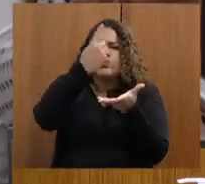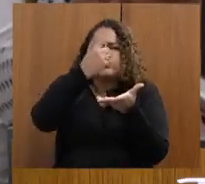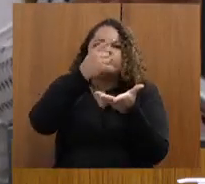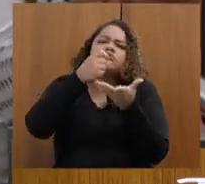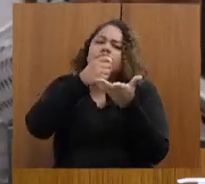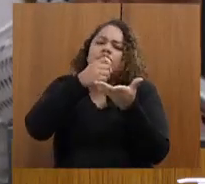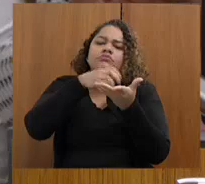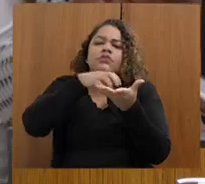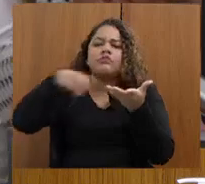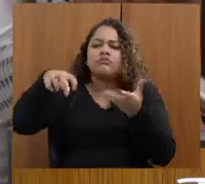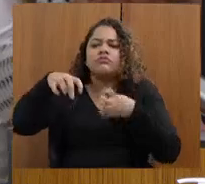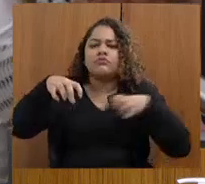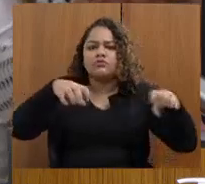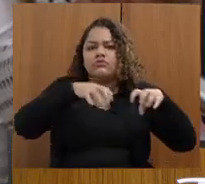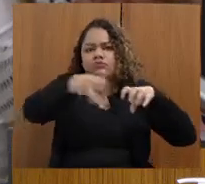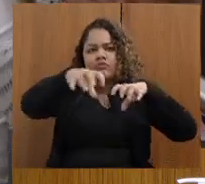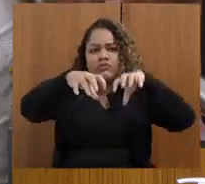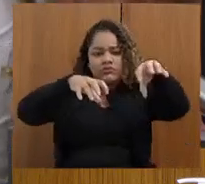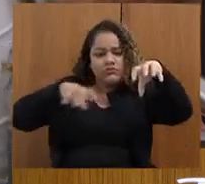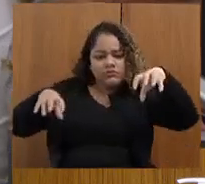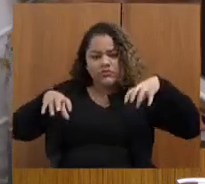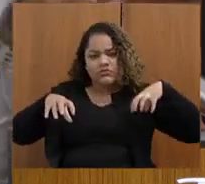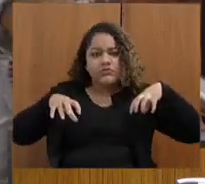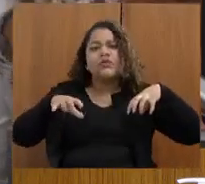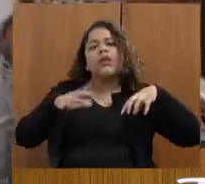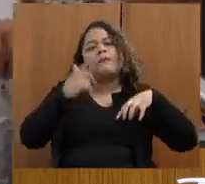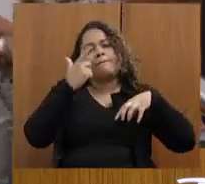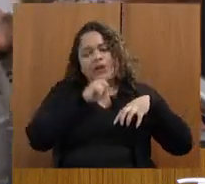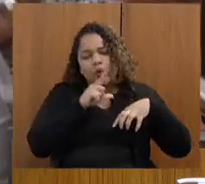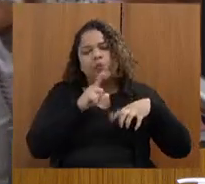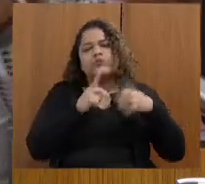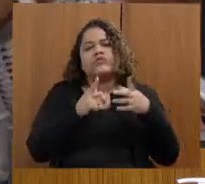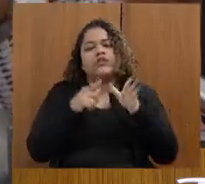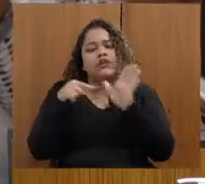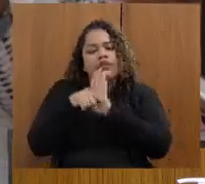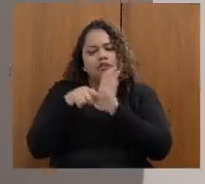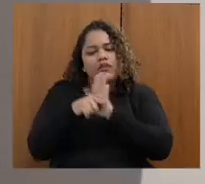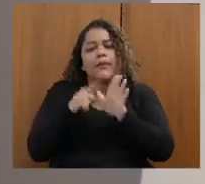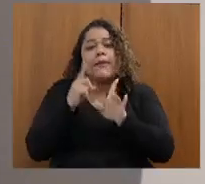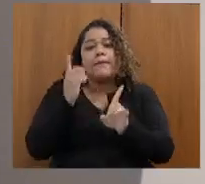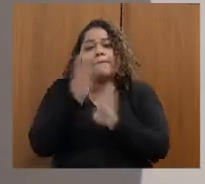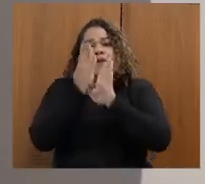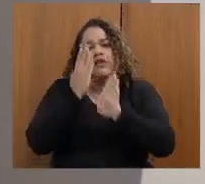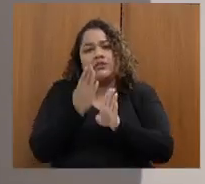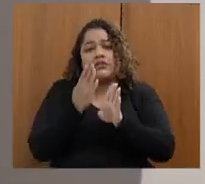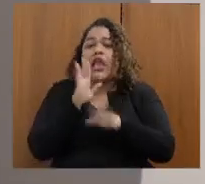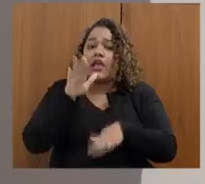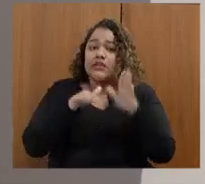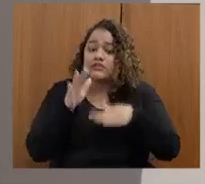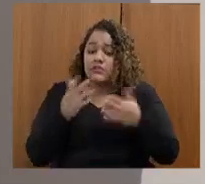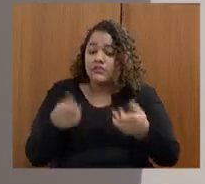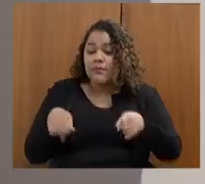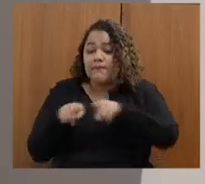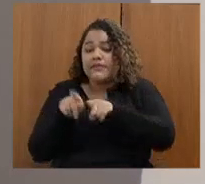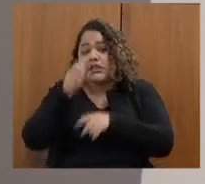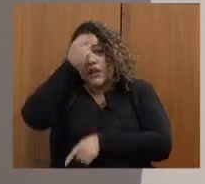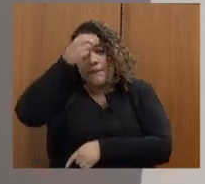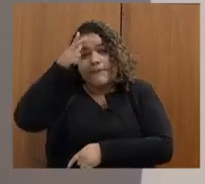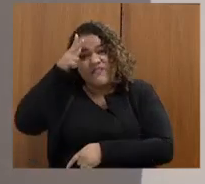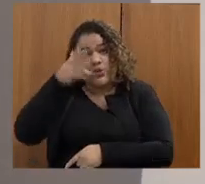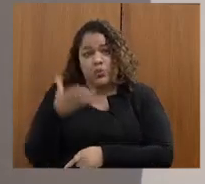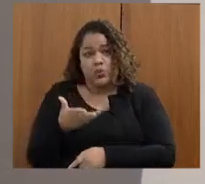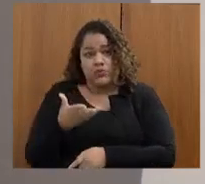das perícias até mesmo uma parceria com as prefeituras ver o secretário muita das prefeituras poderão